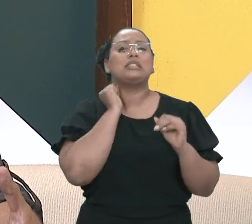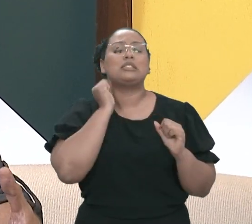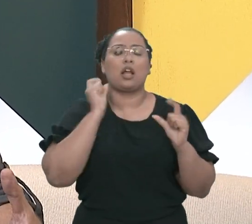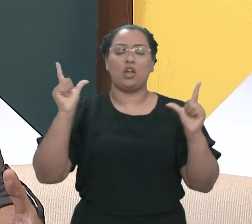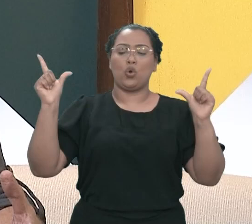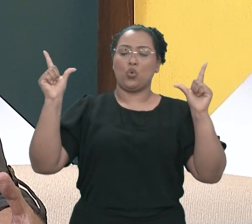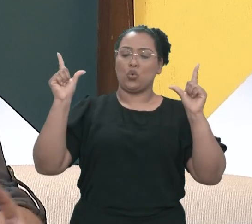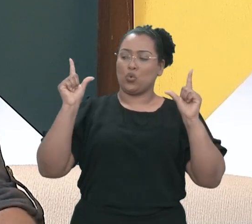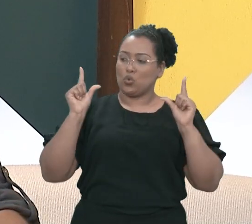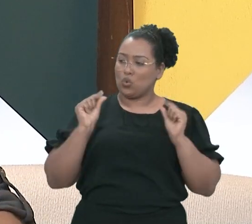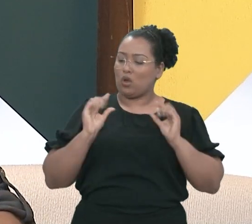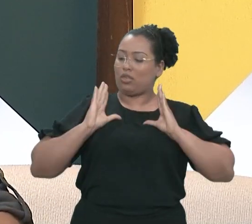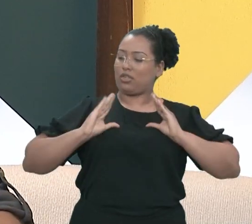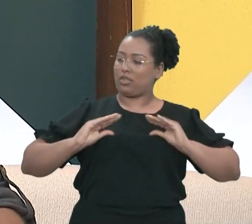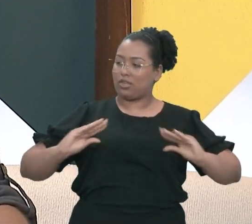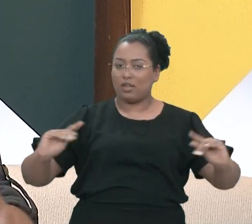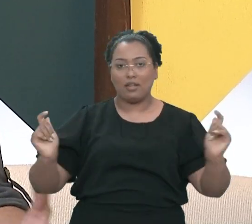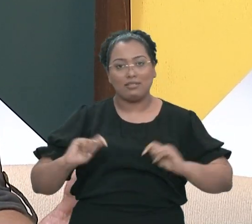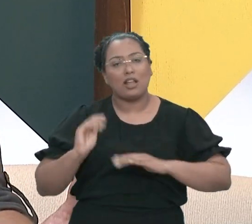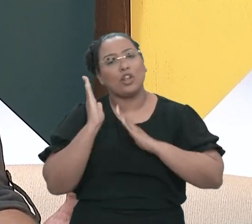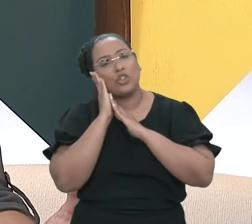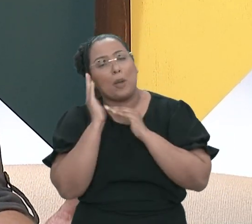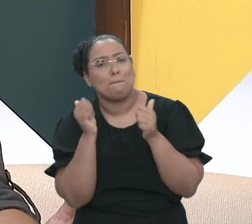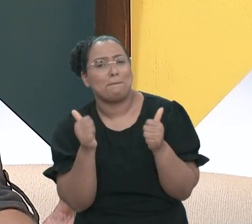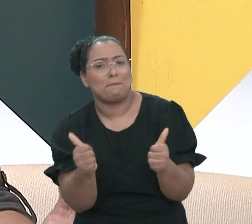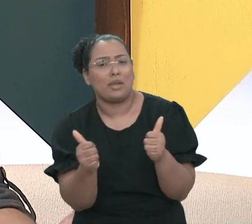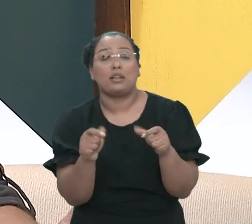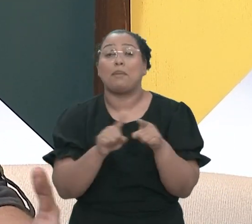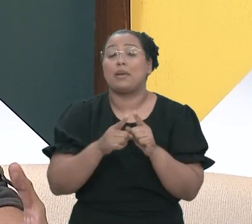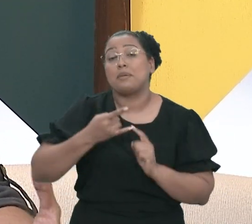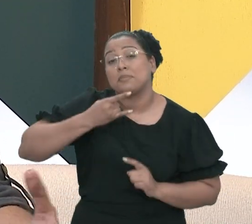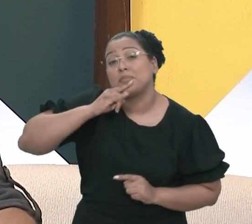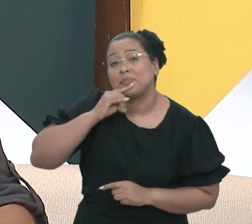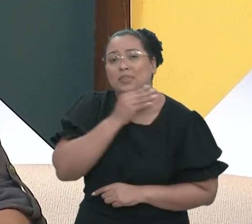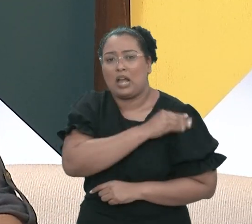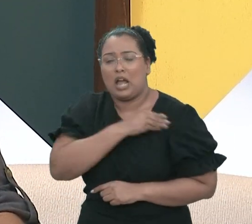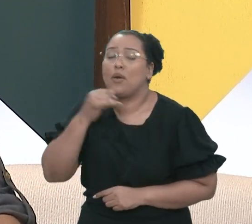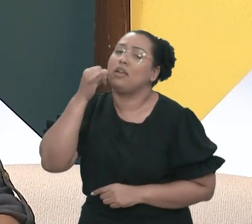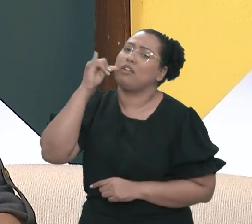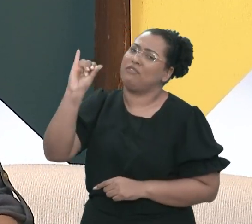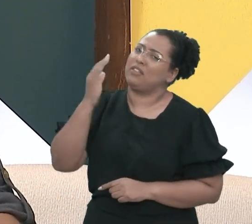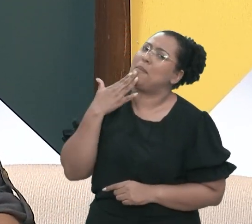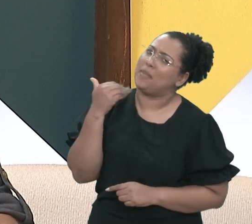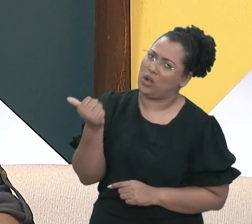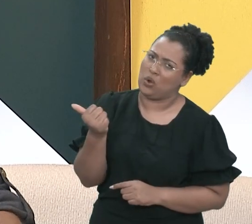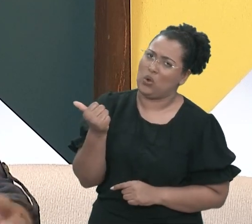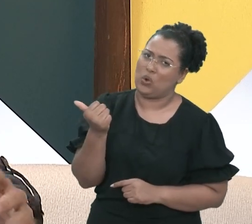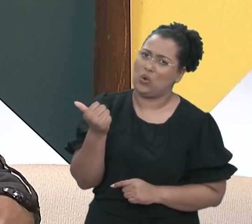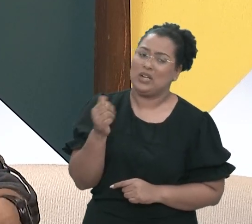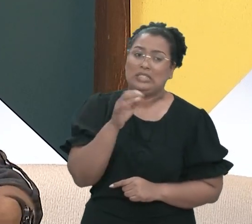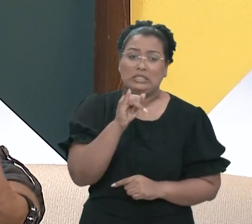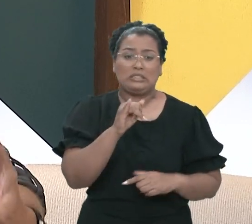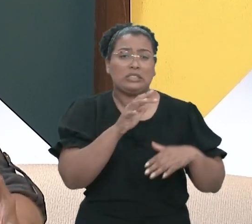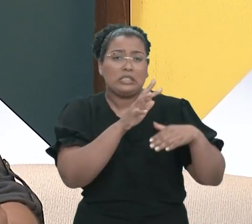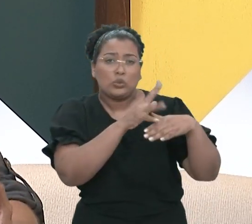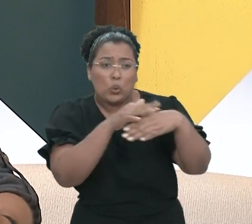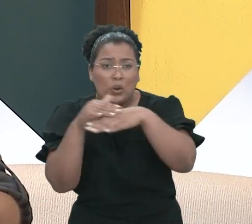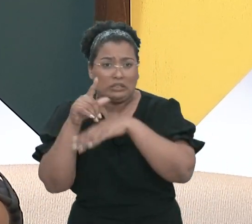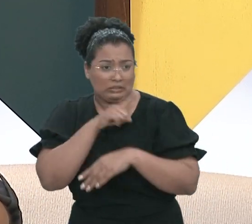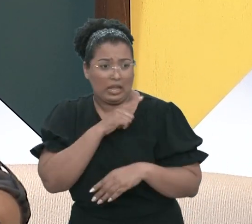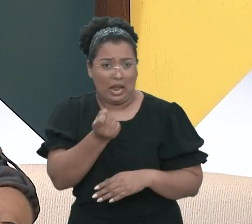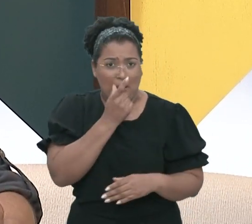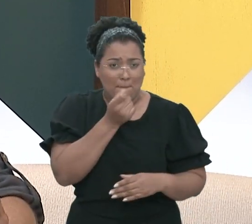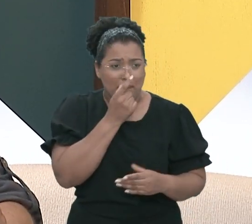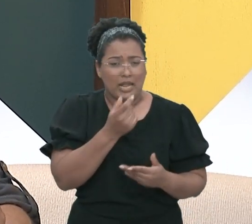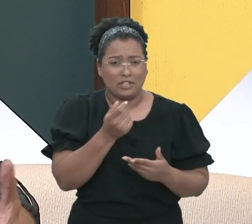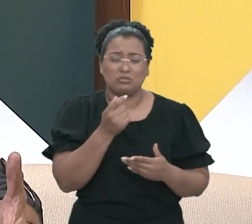a qualidade do sono, né? Tentar evitar o álcool, dependendo do tipo de epilepsia que o paciente tem, dos remédios que toma. Então, o